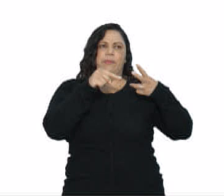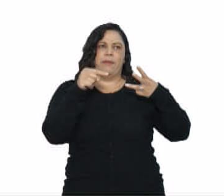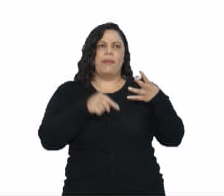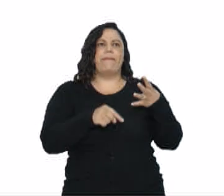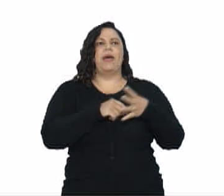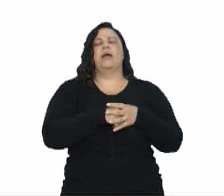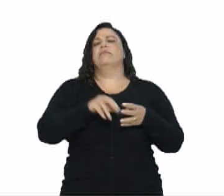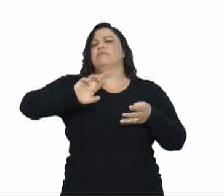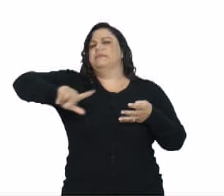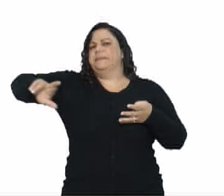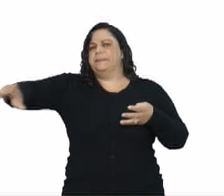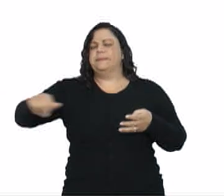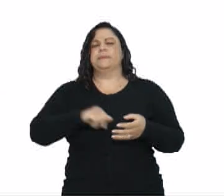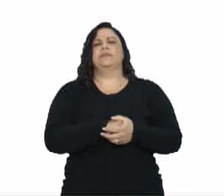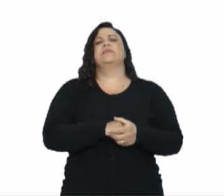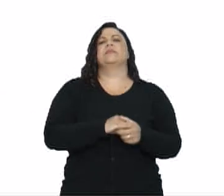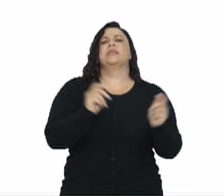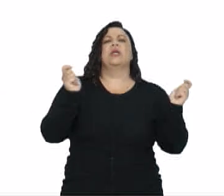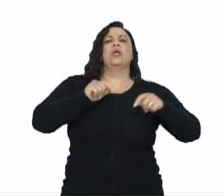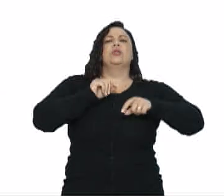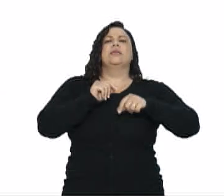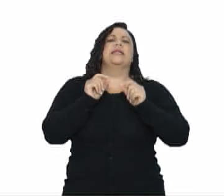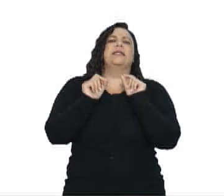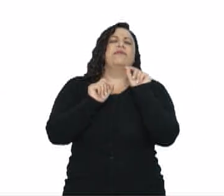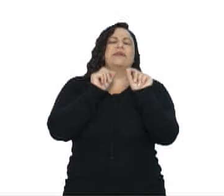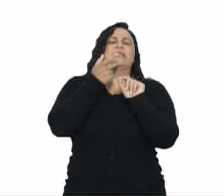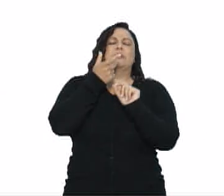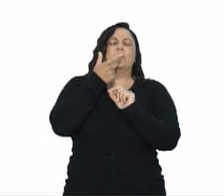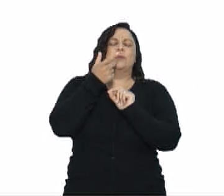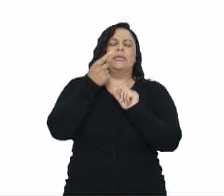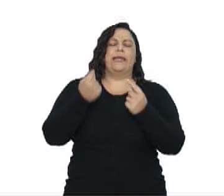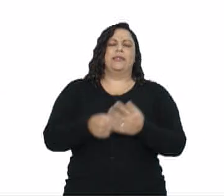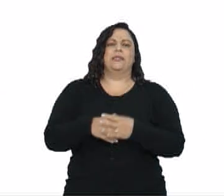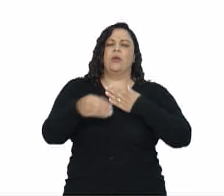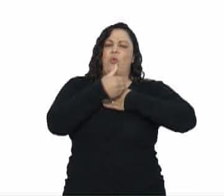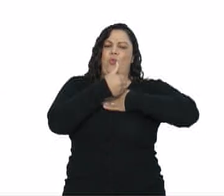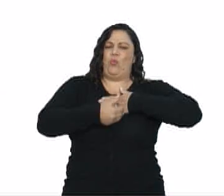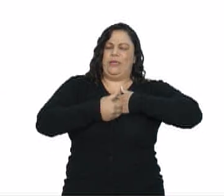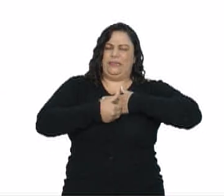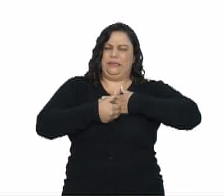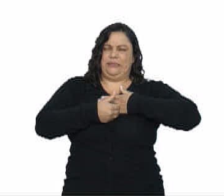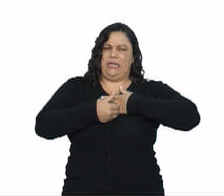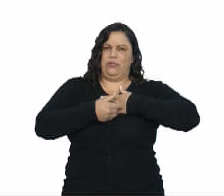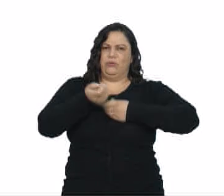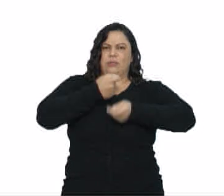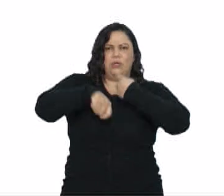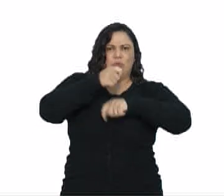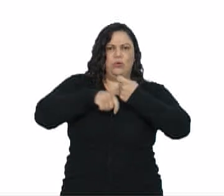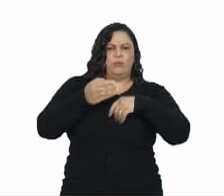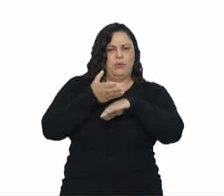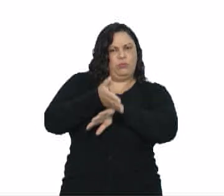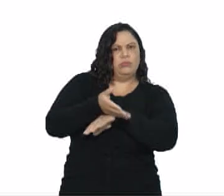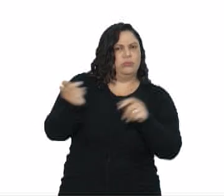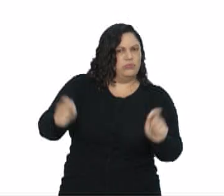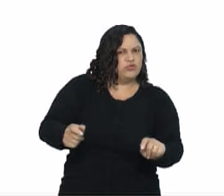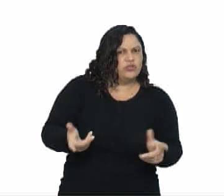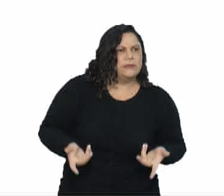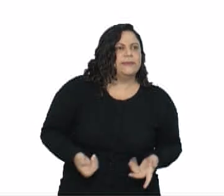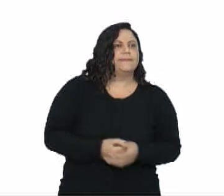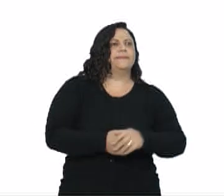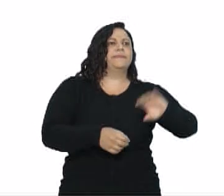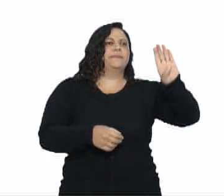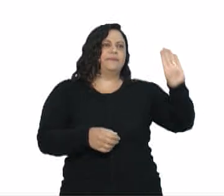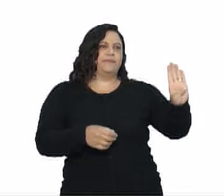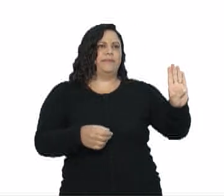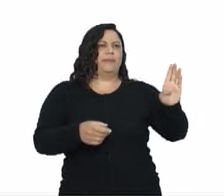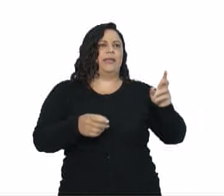defendiam a intervenção do Estado na economia, b, mercantilismo como política econômica nacional, c,